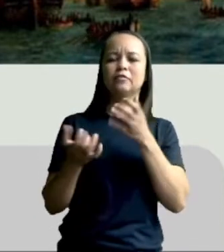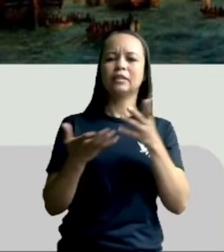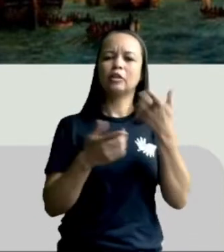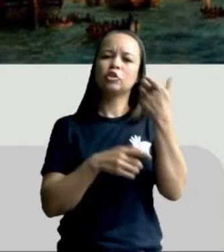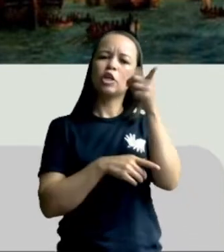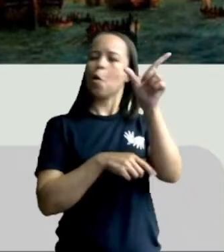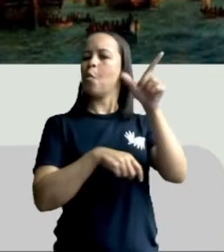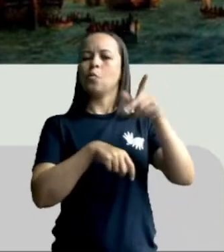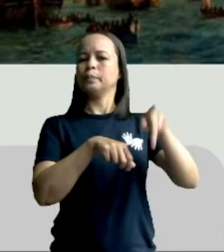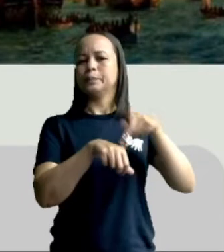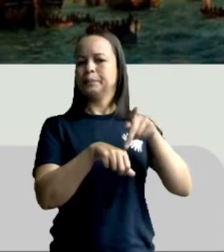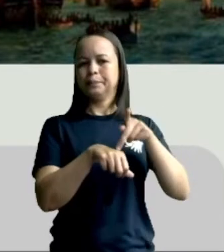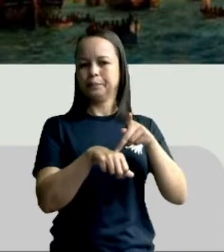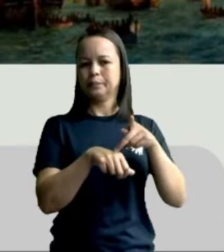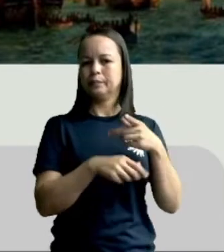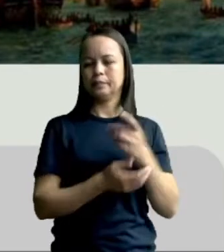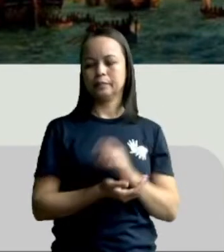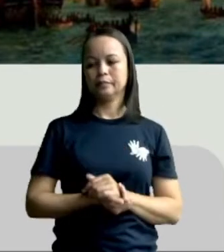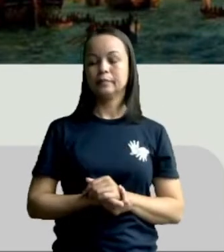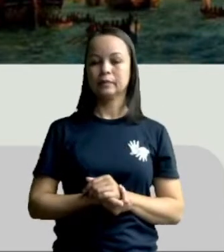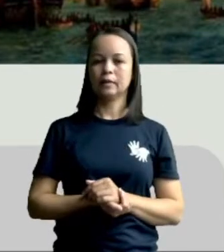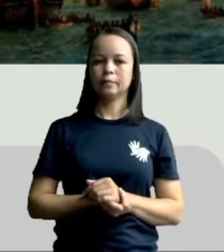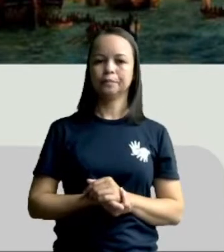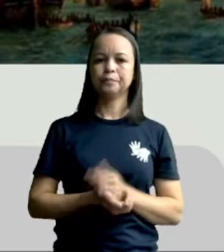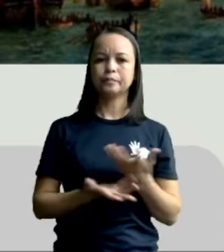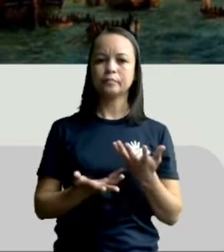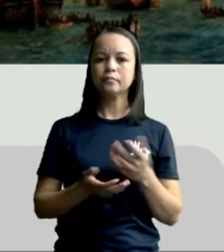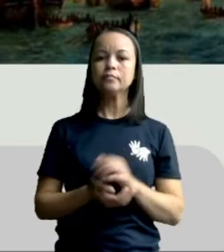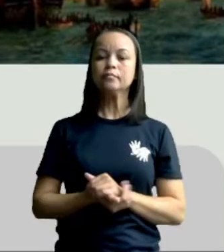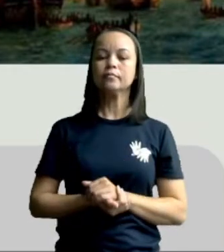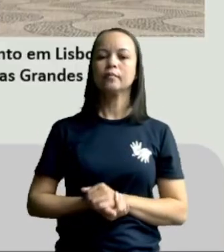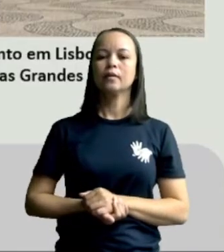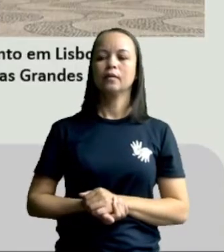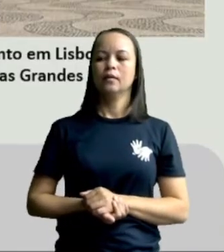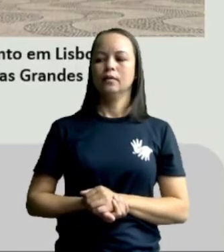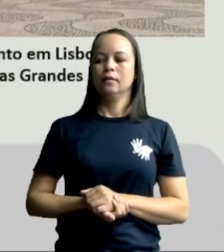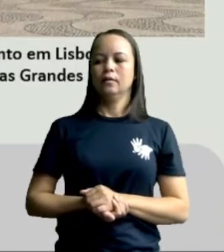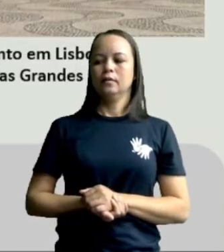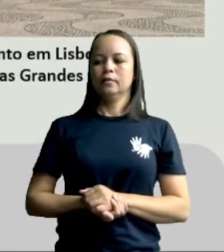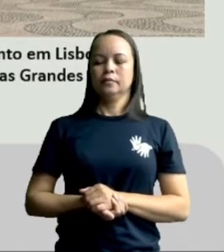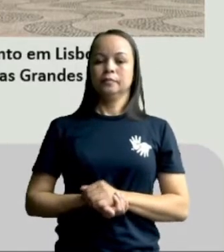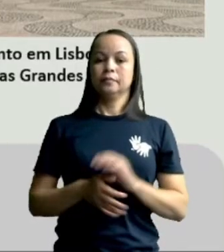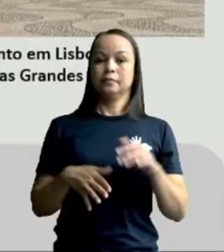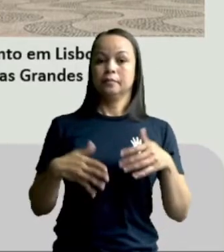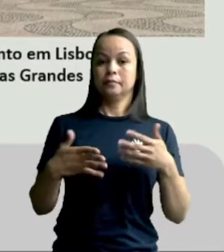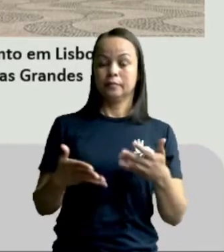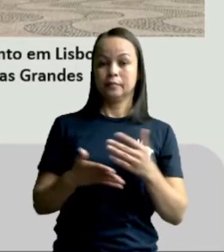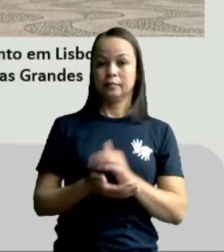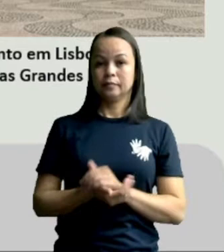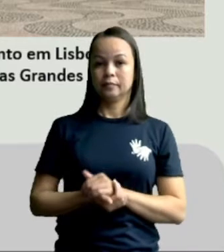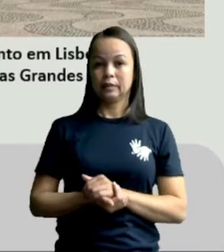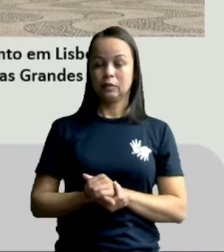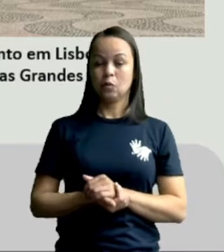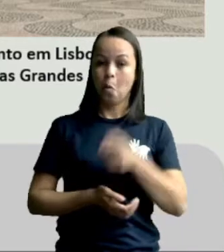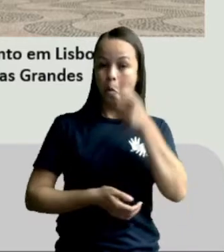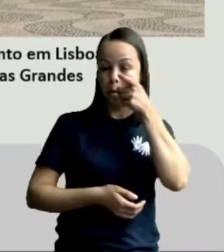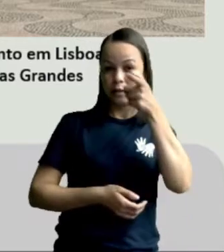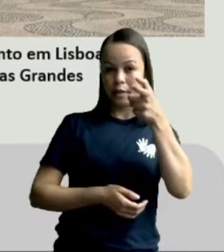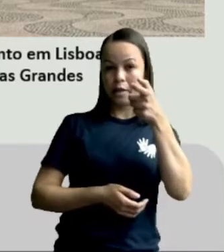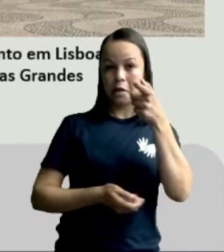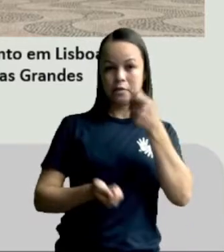país. Então, vê só, vem aprender mais aqui sobre isso. Aí, vê só os